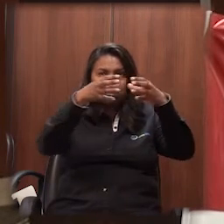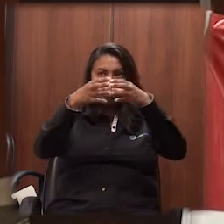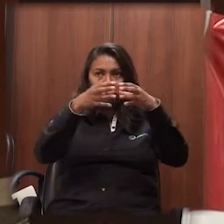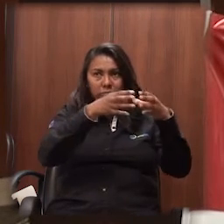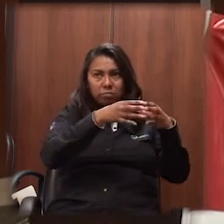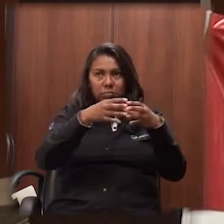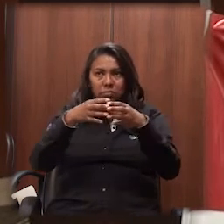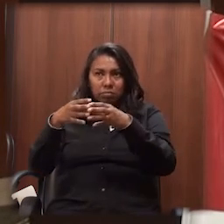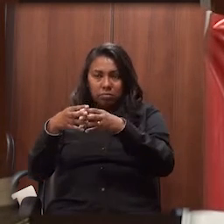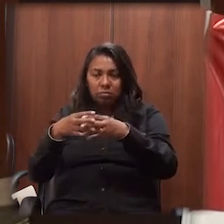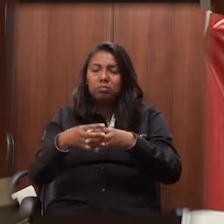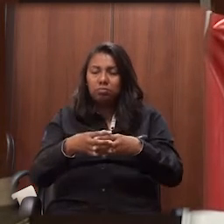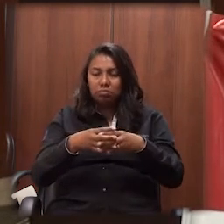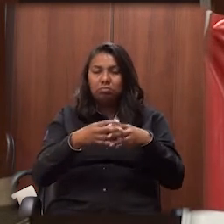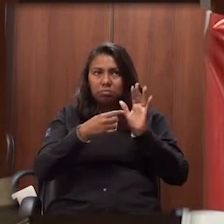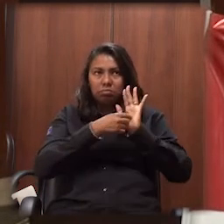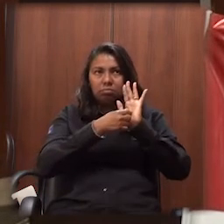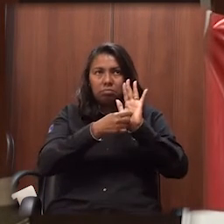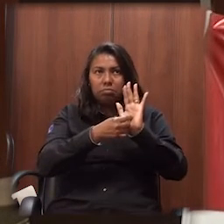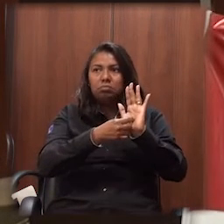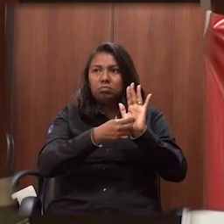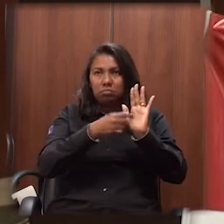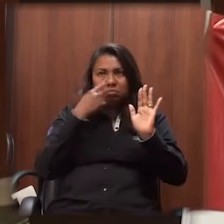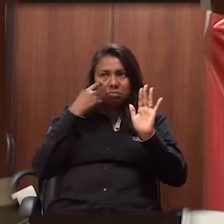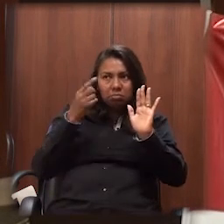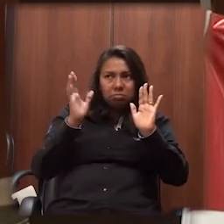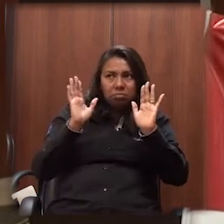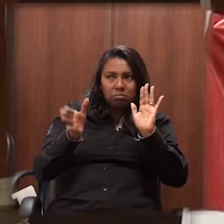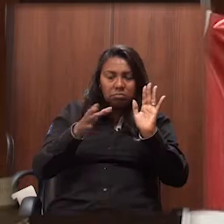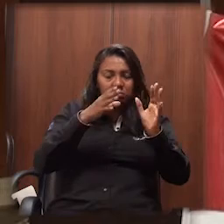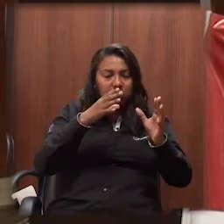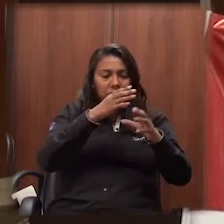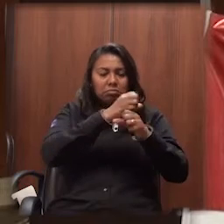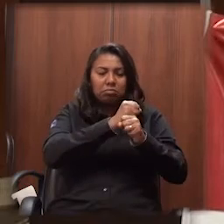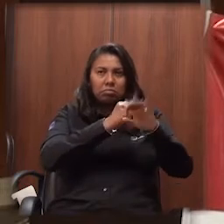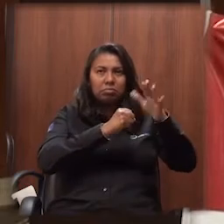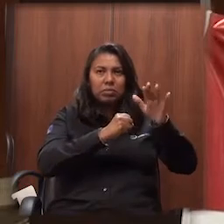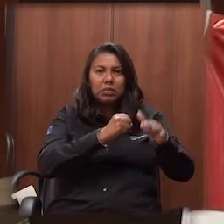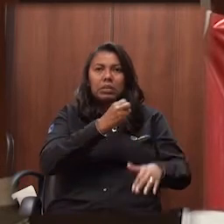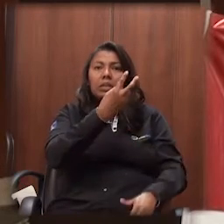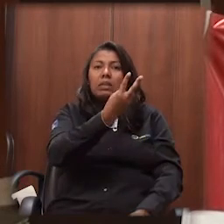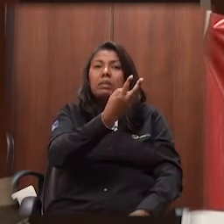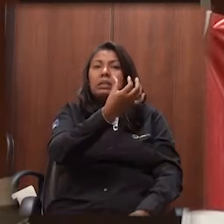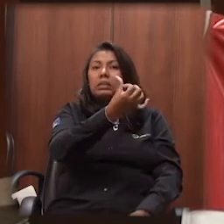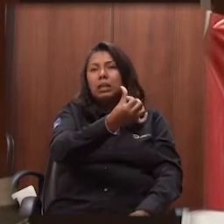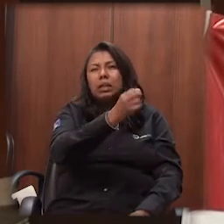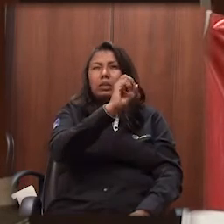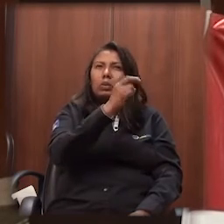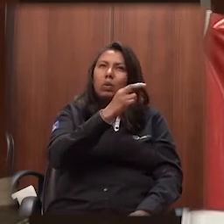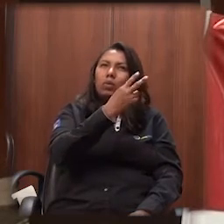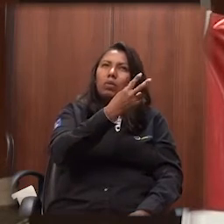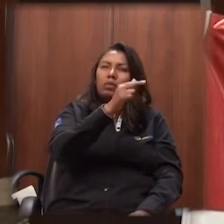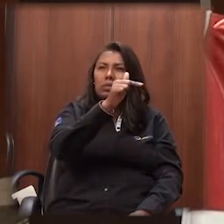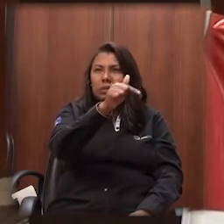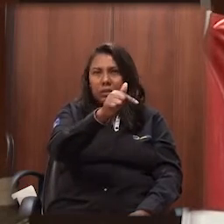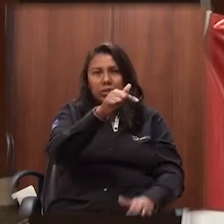na apresentação do PowerPoint, totalizando algo em torno de 26 ou 27